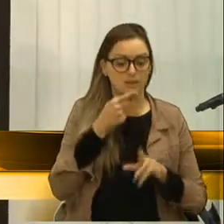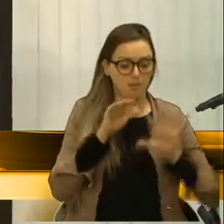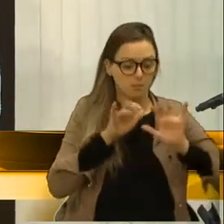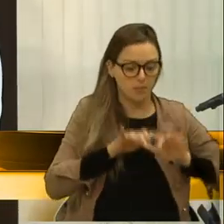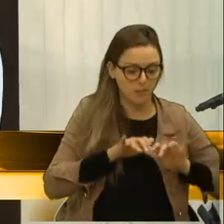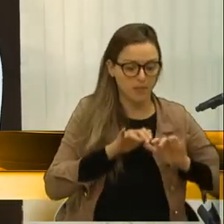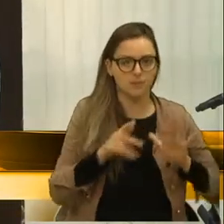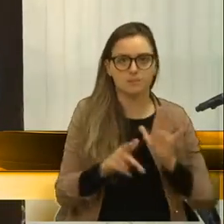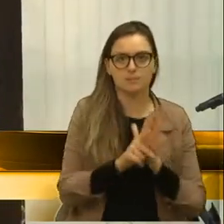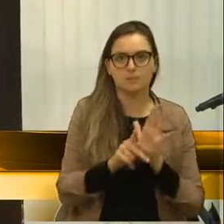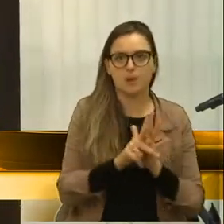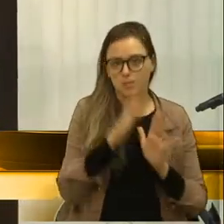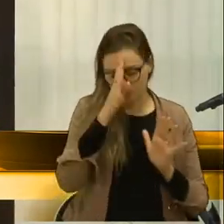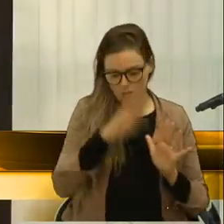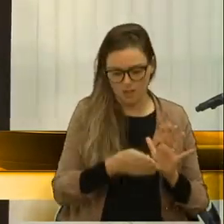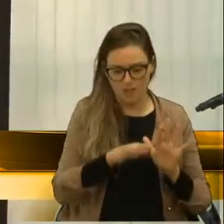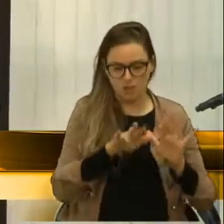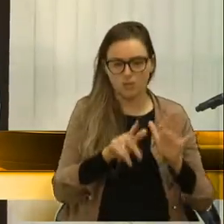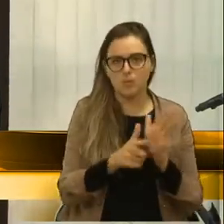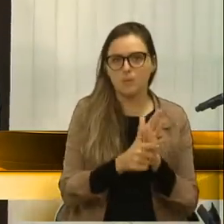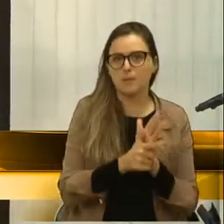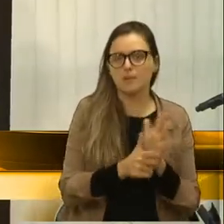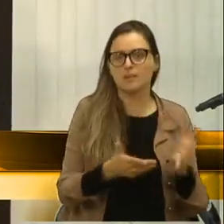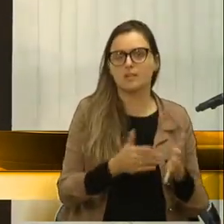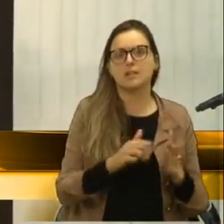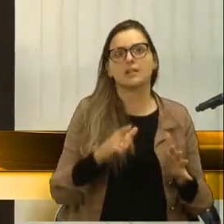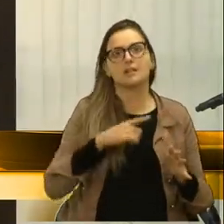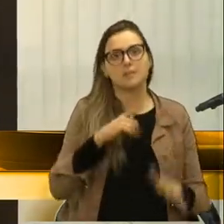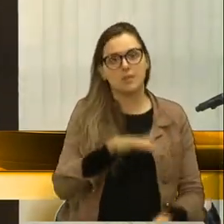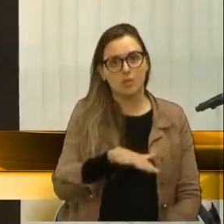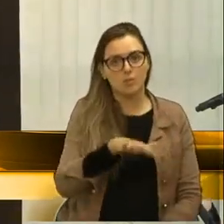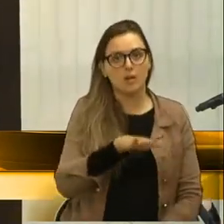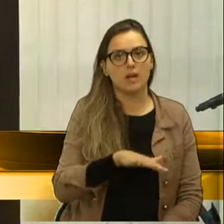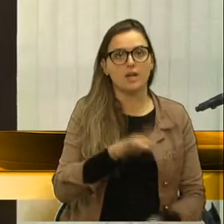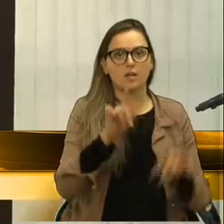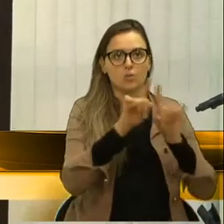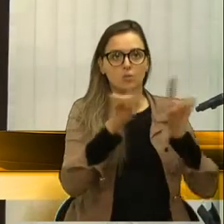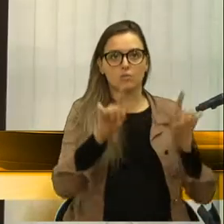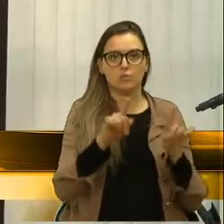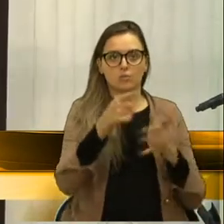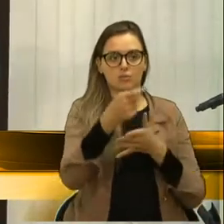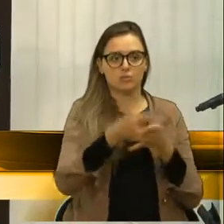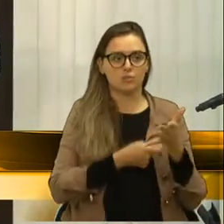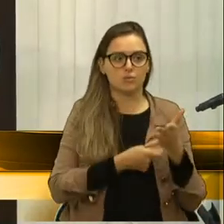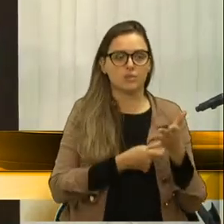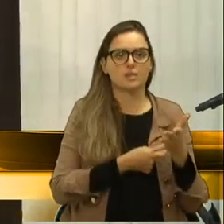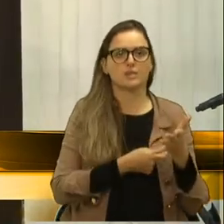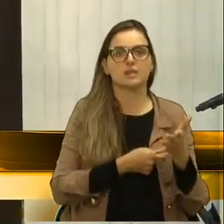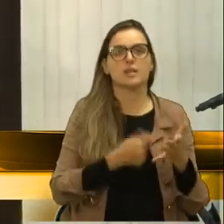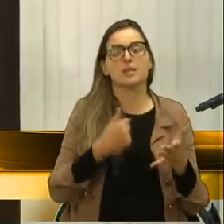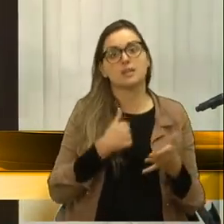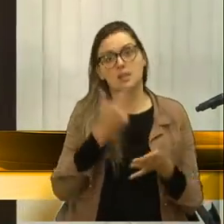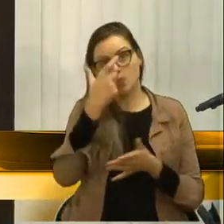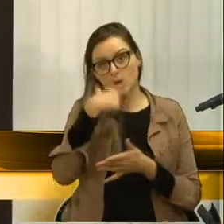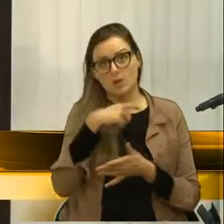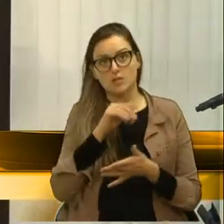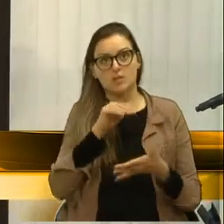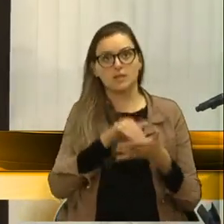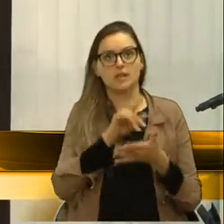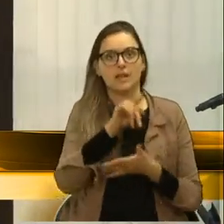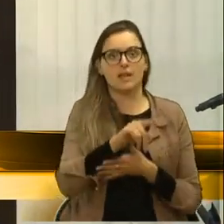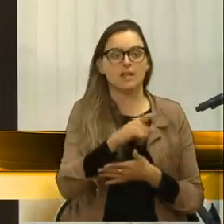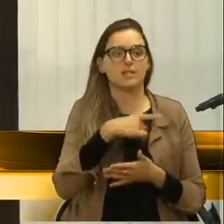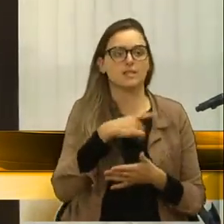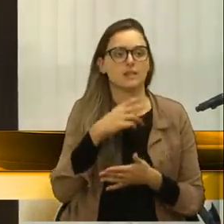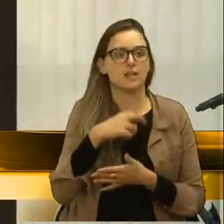papel. Não tem mais cabimento, nós temos um setor com servidores tão qualificados que eu acho que até eles ficam